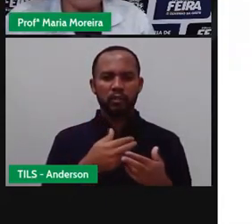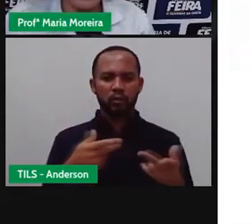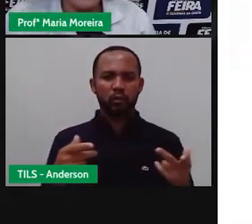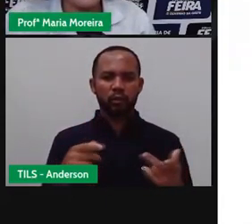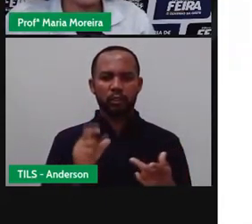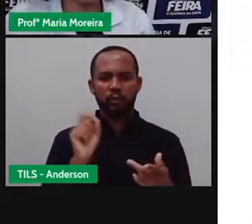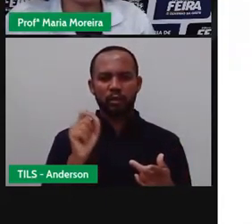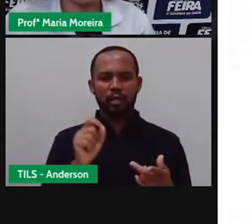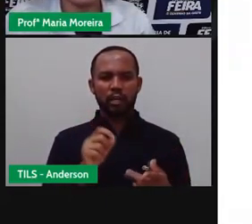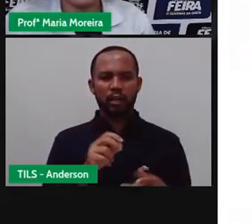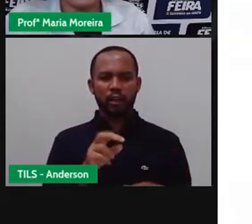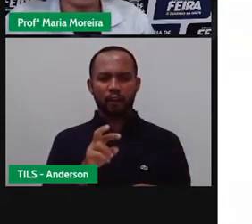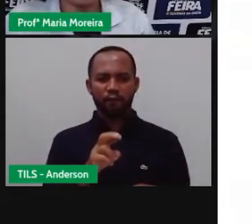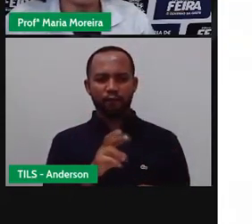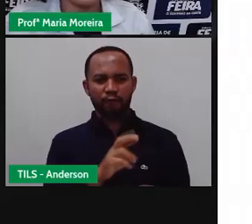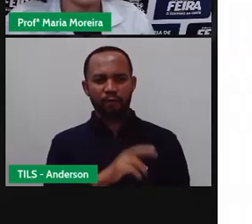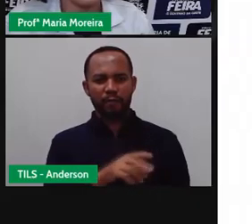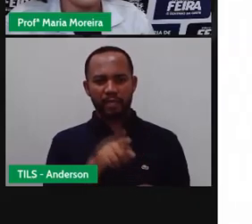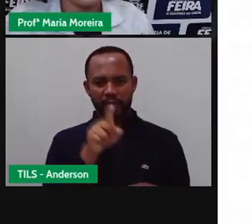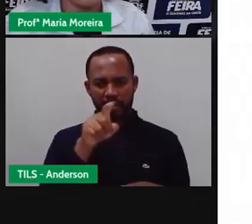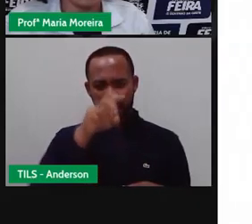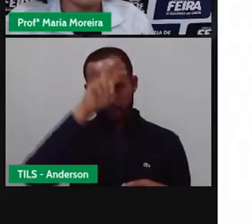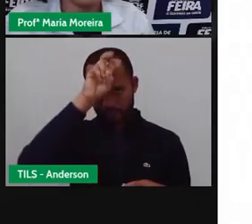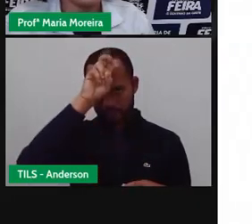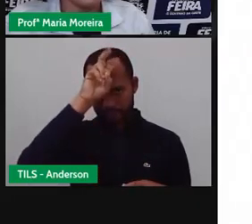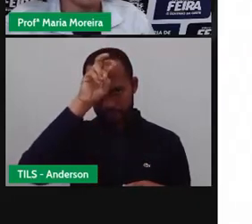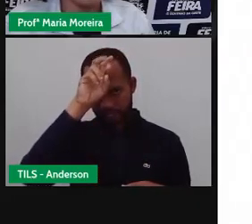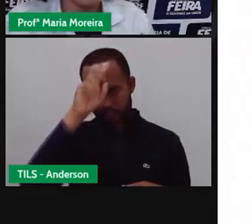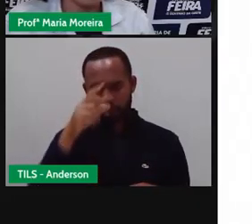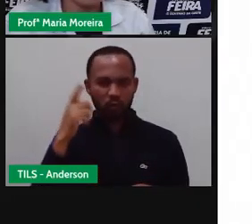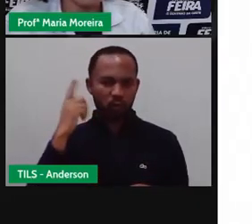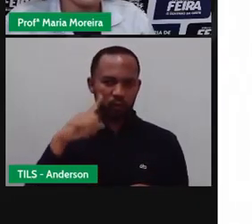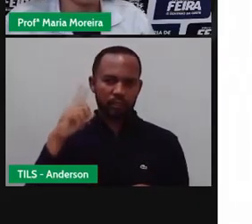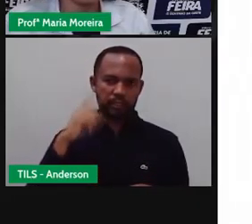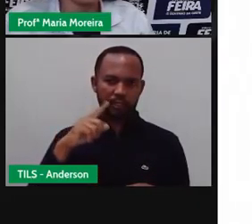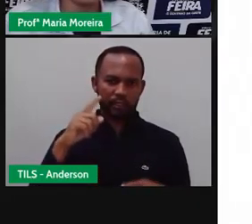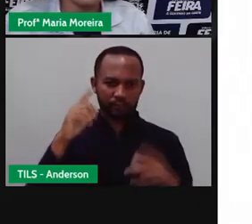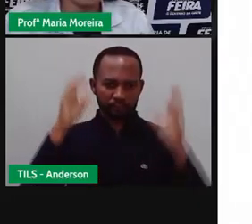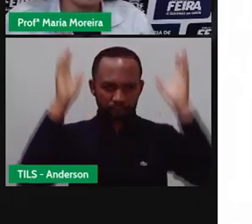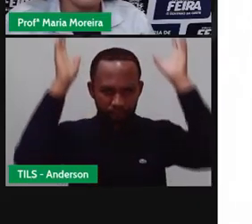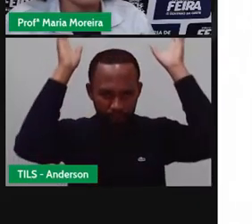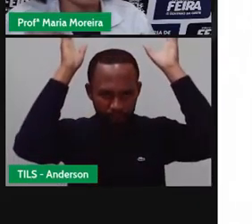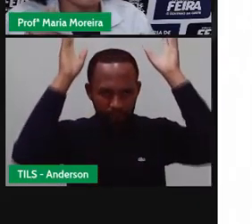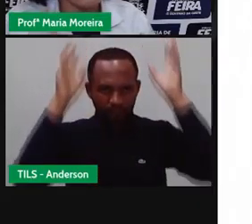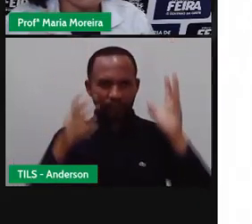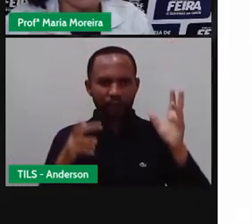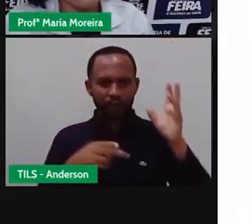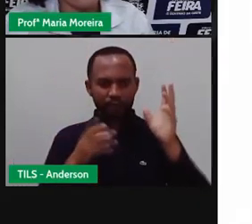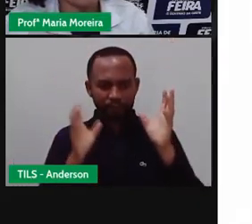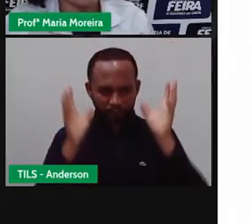acreditar. Esses insetos conseguem carregar um objeto com um peso 100 vezes maior do que o seu